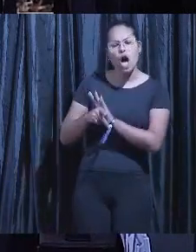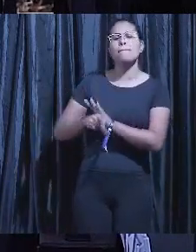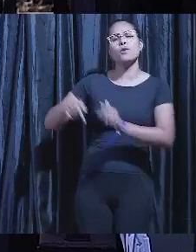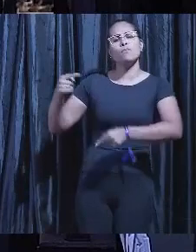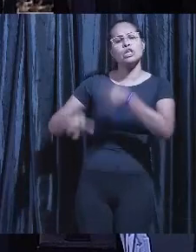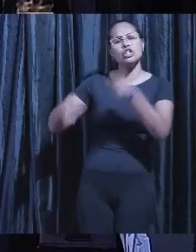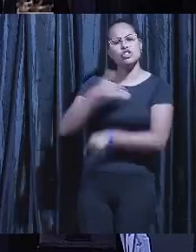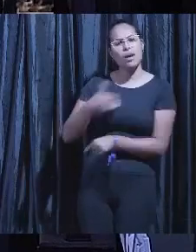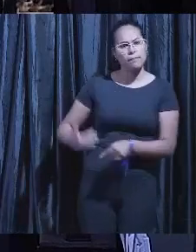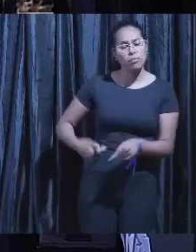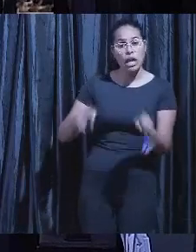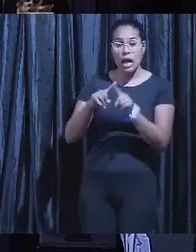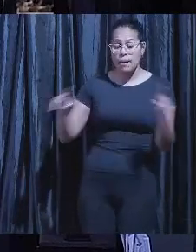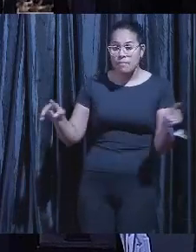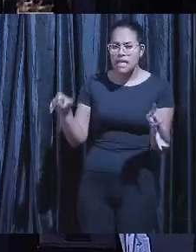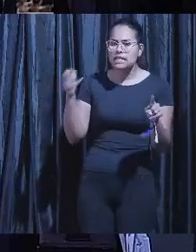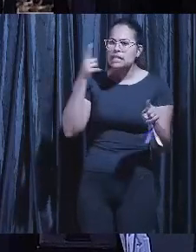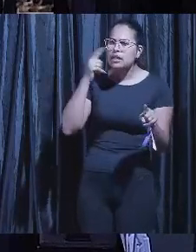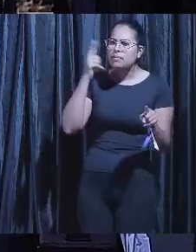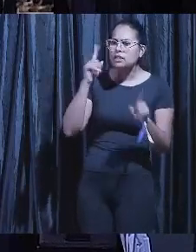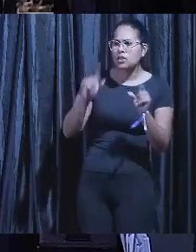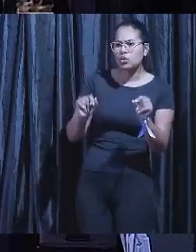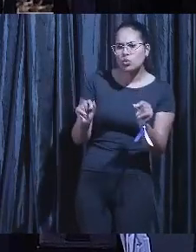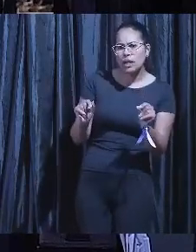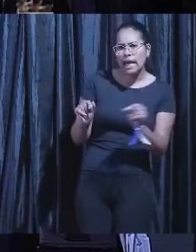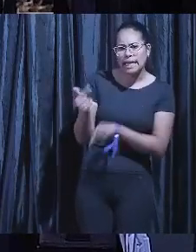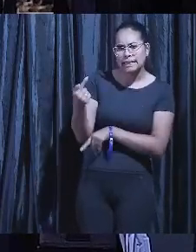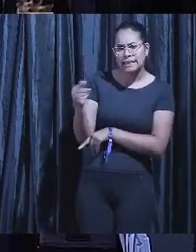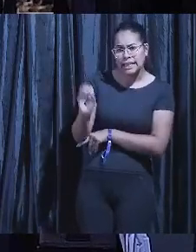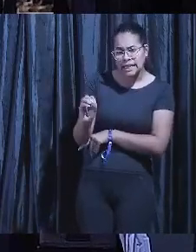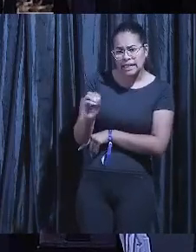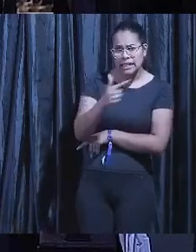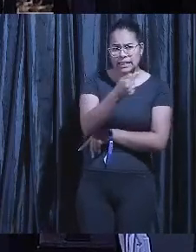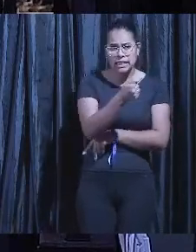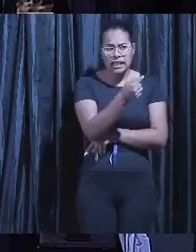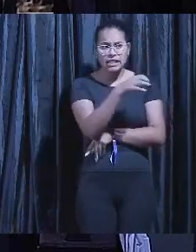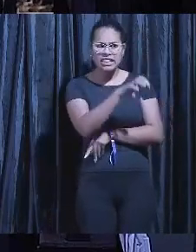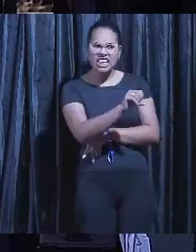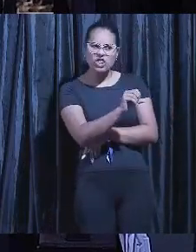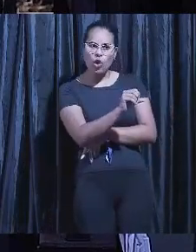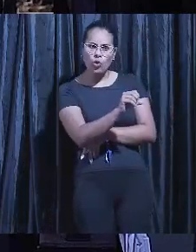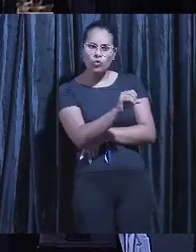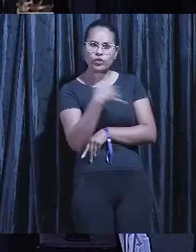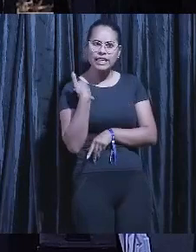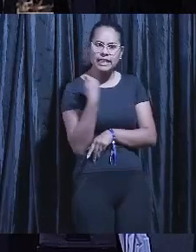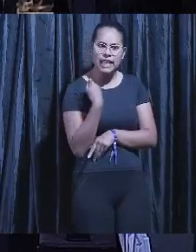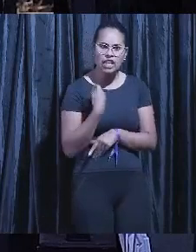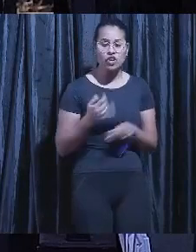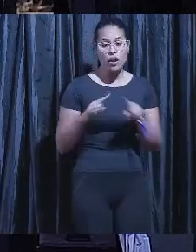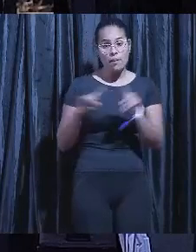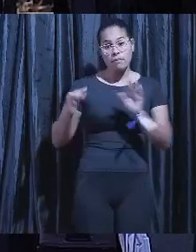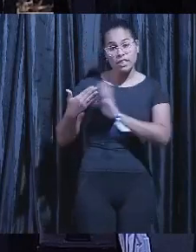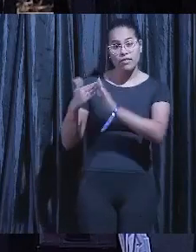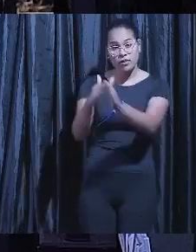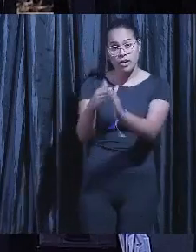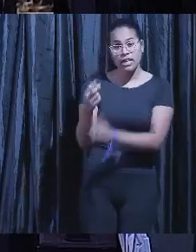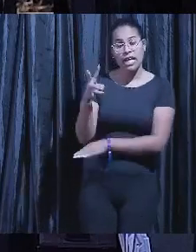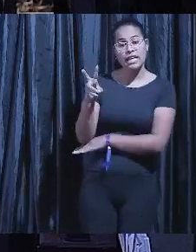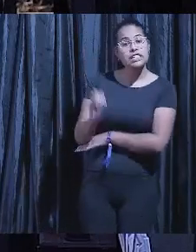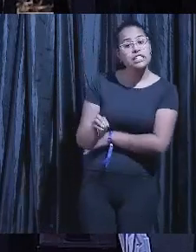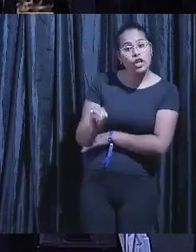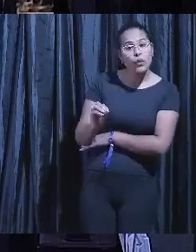faixa etária de 70 a 79 anos. Mas, na favela, essa faixa etária era de 50 a 59 anos. E